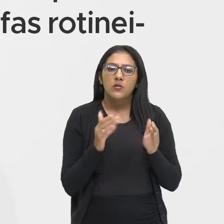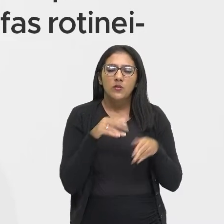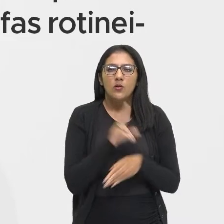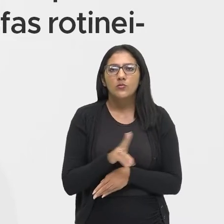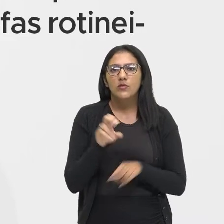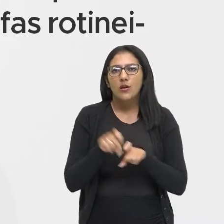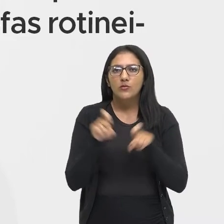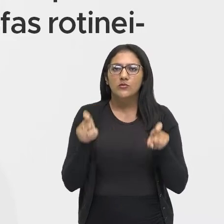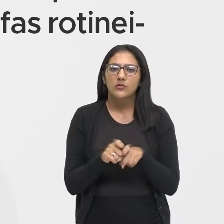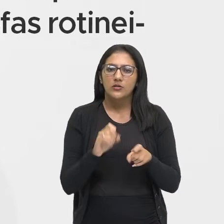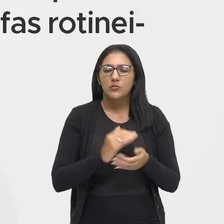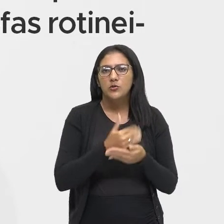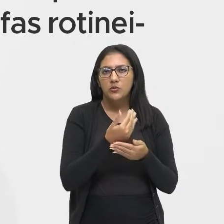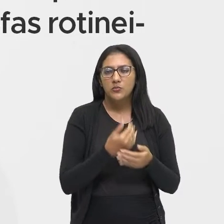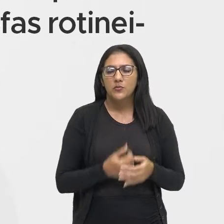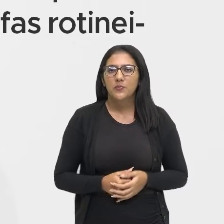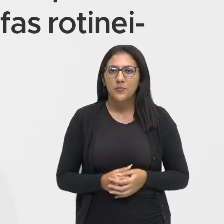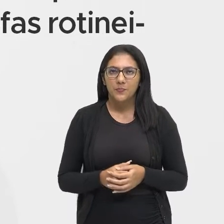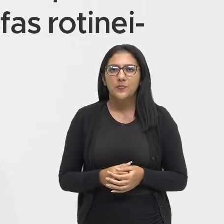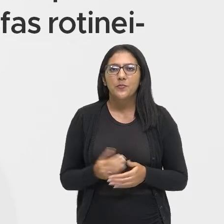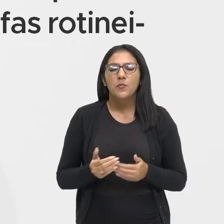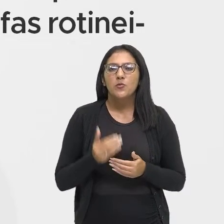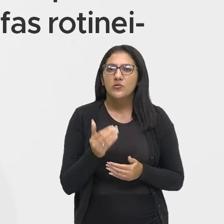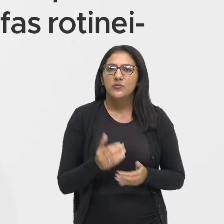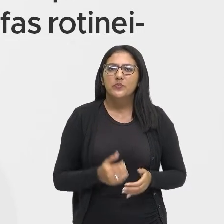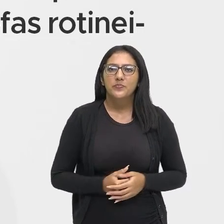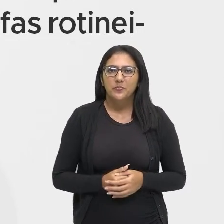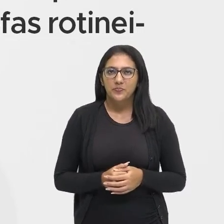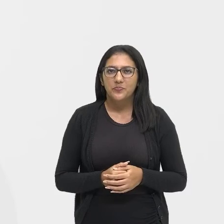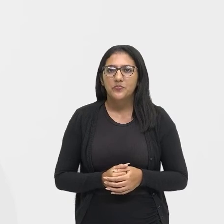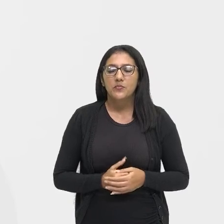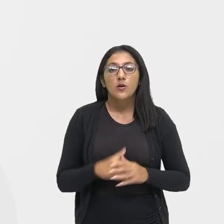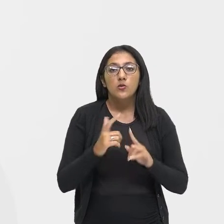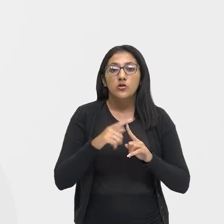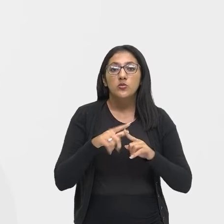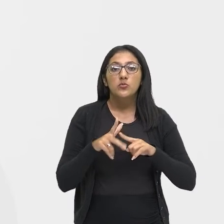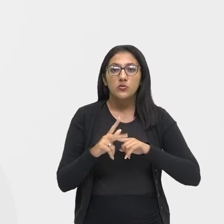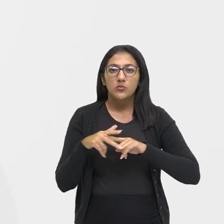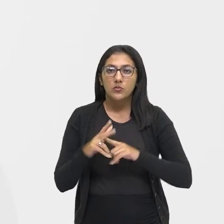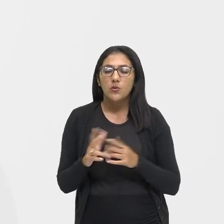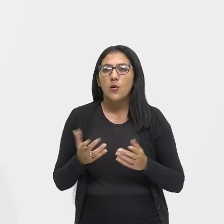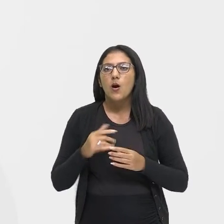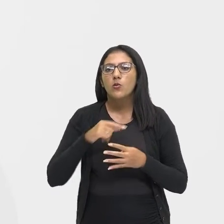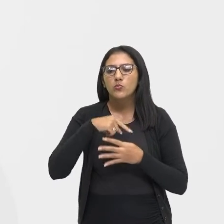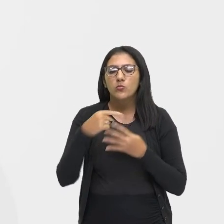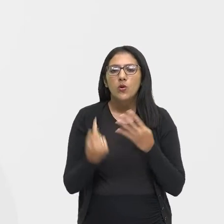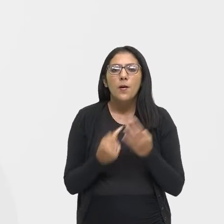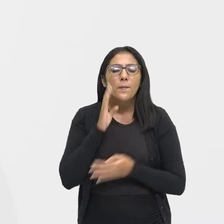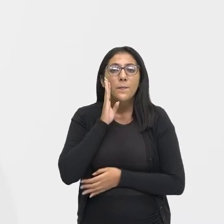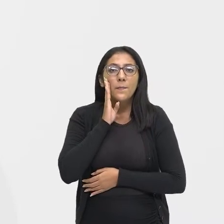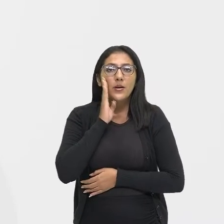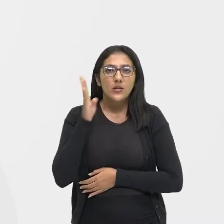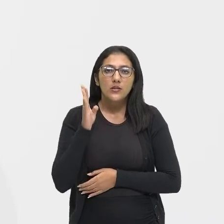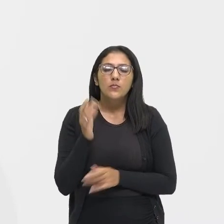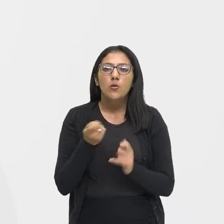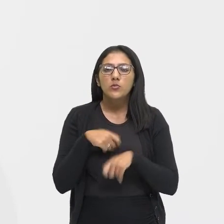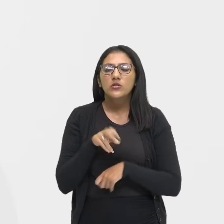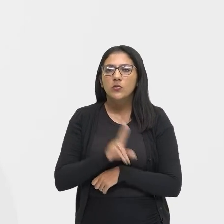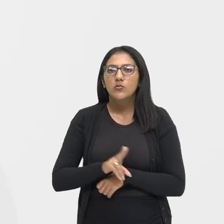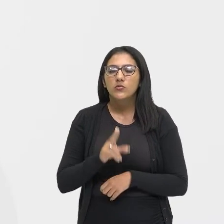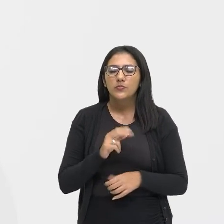problemas antes que eles surjam. Então, como o próprio nome diz, gente, preventiva.